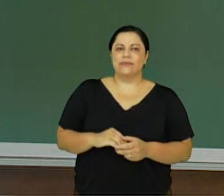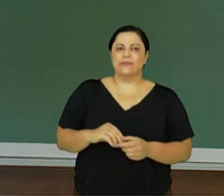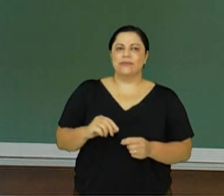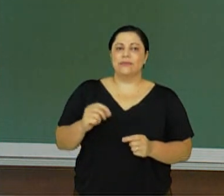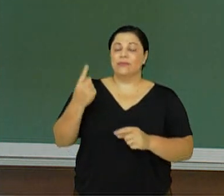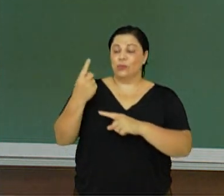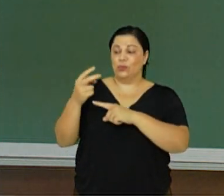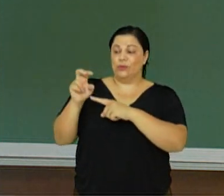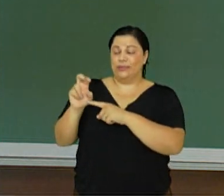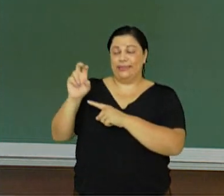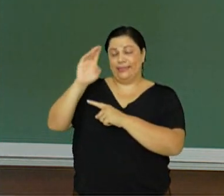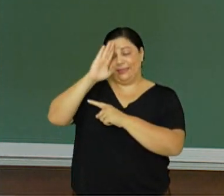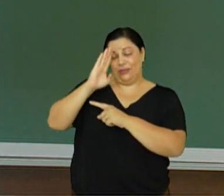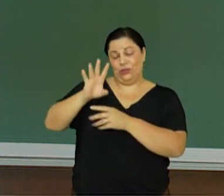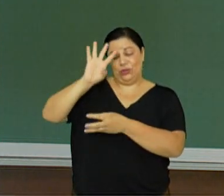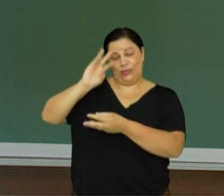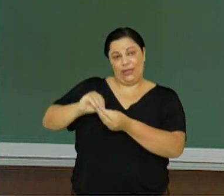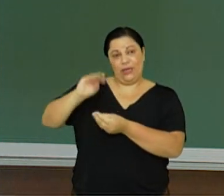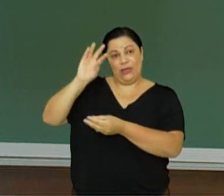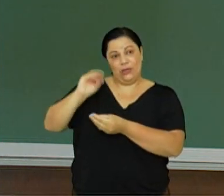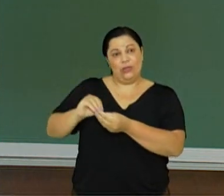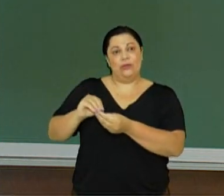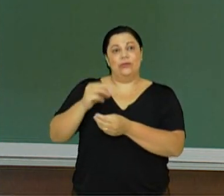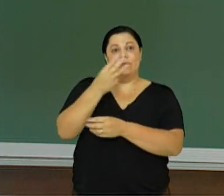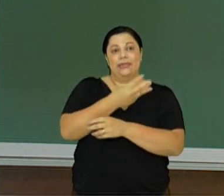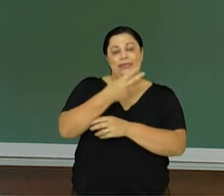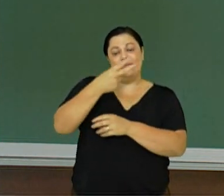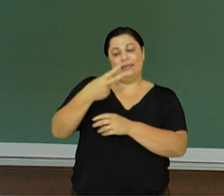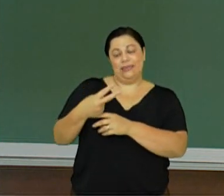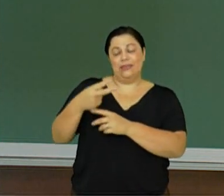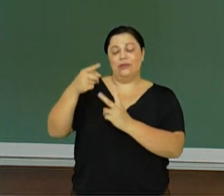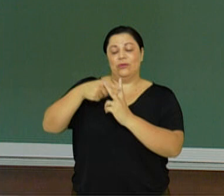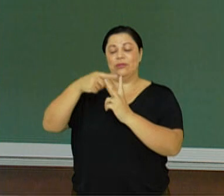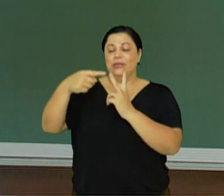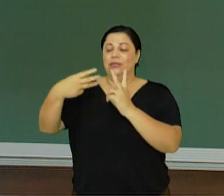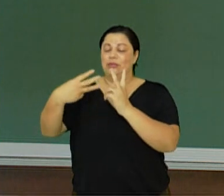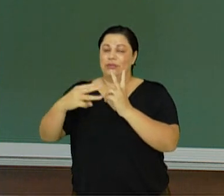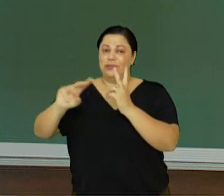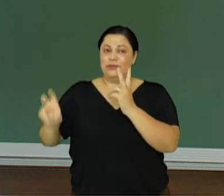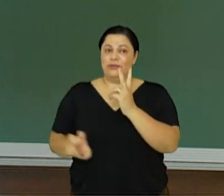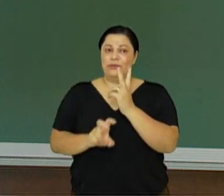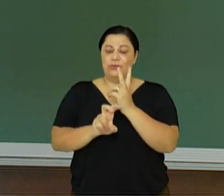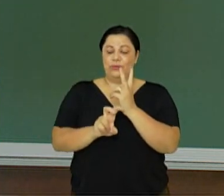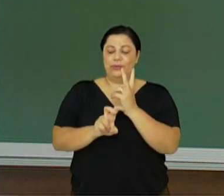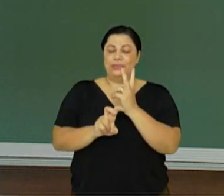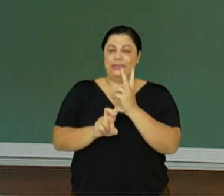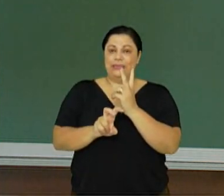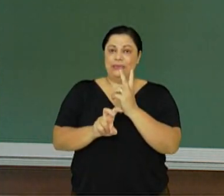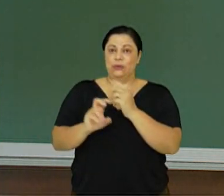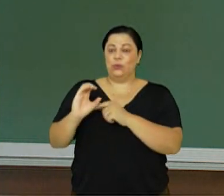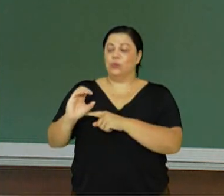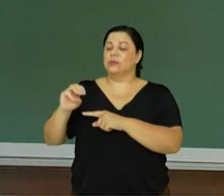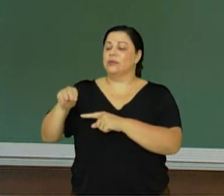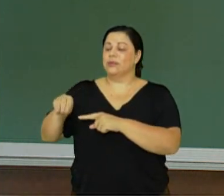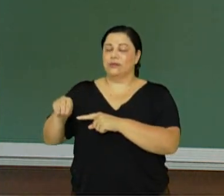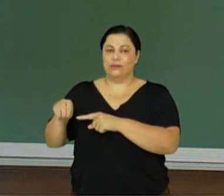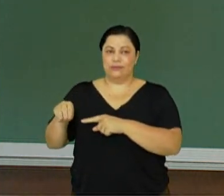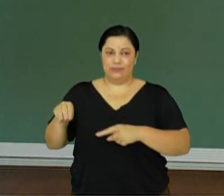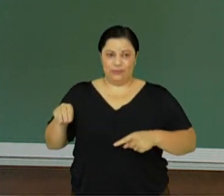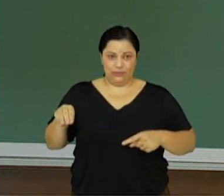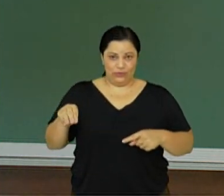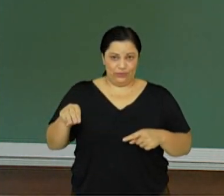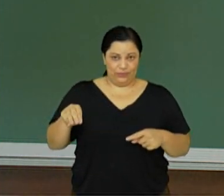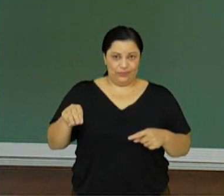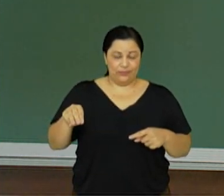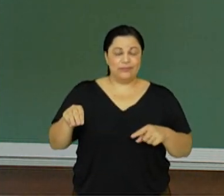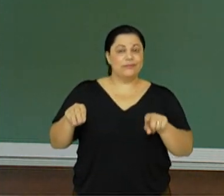15, 5. Portanto, a altura, 32 raiz de 3 sobre 5 centímetros.